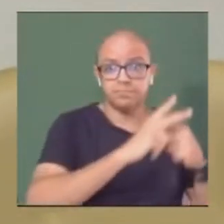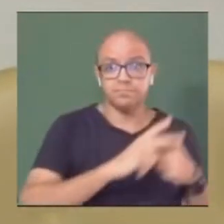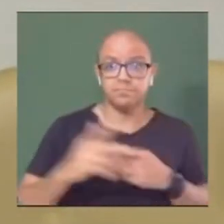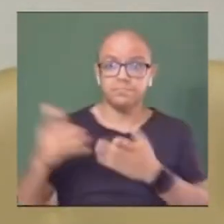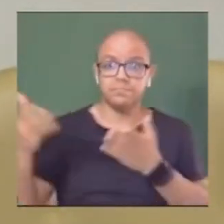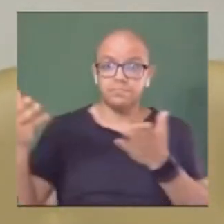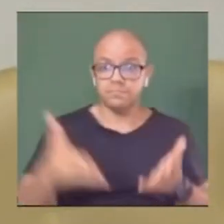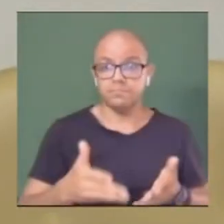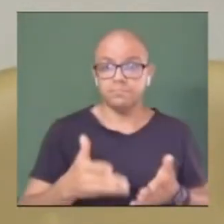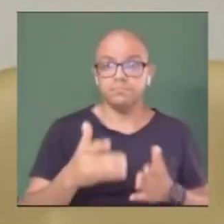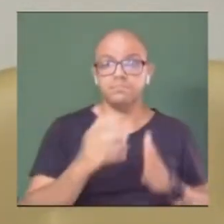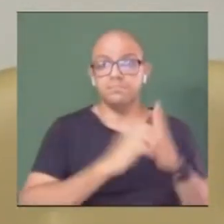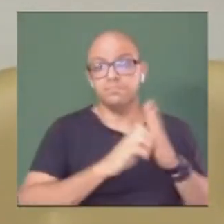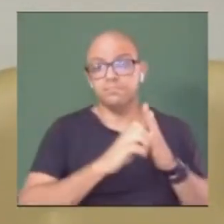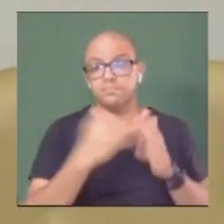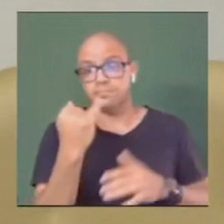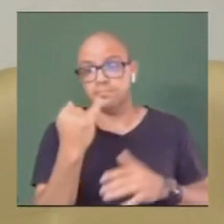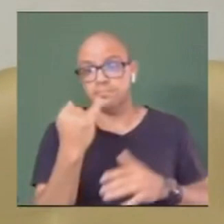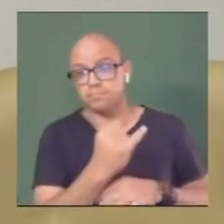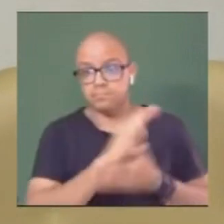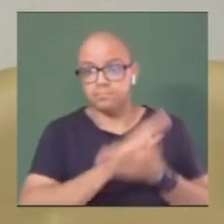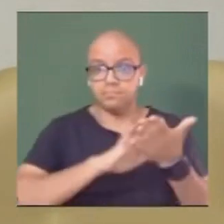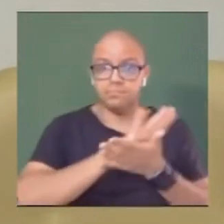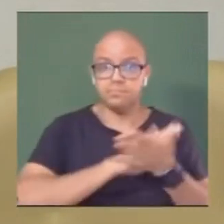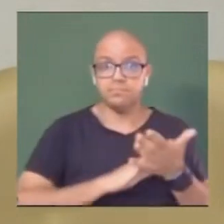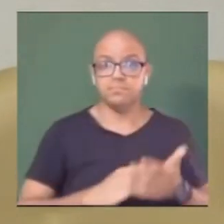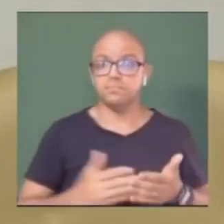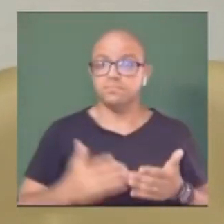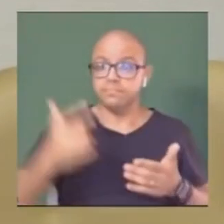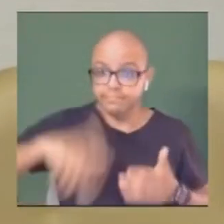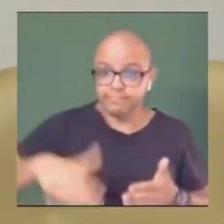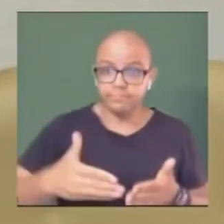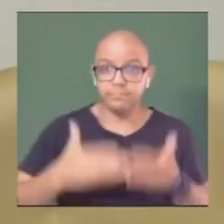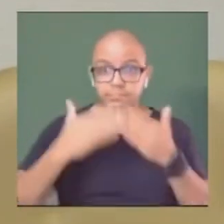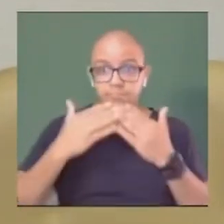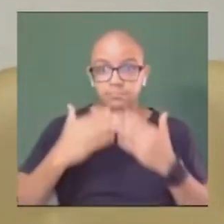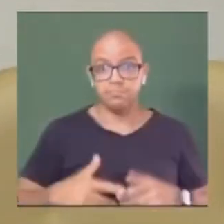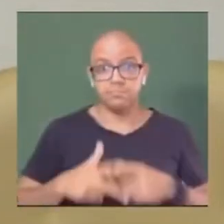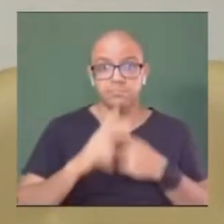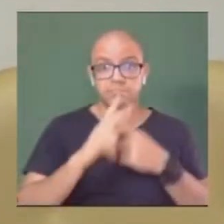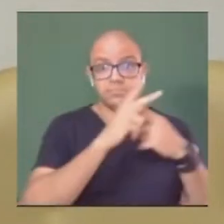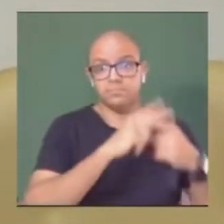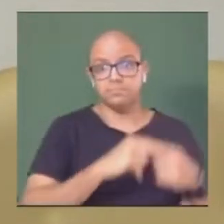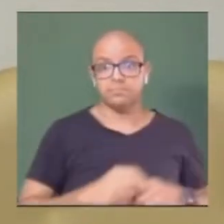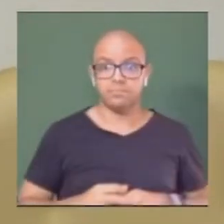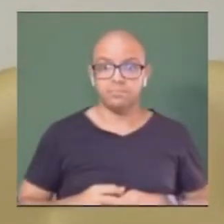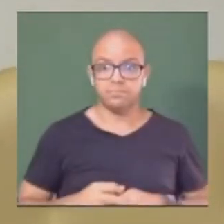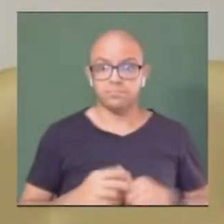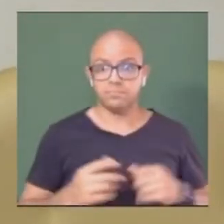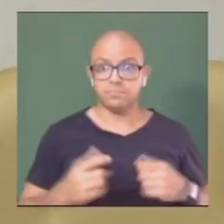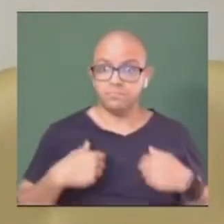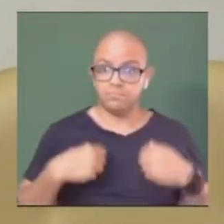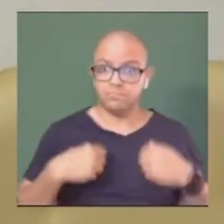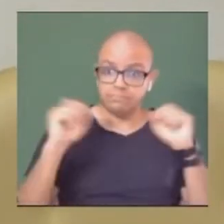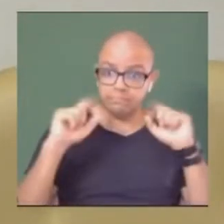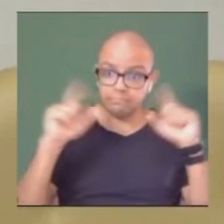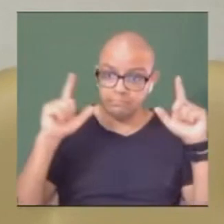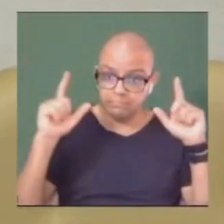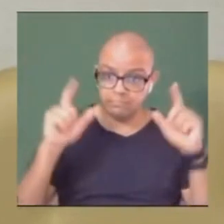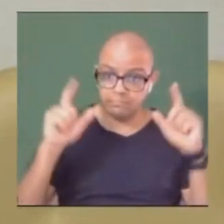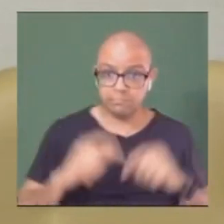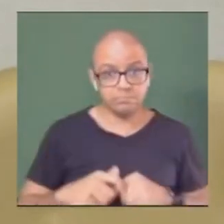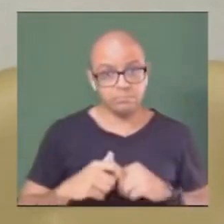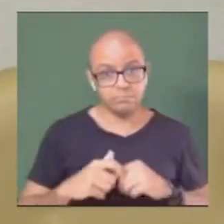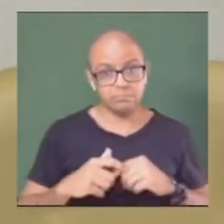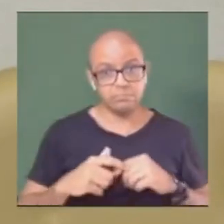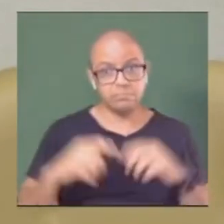avisar a direção e repete a mesma reforma e aí me chamou a atenção quando aqui no Tribunal de Contas eles